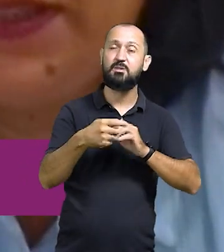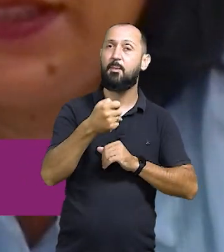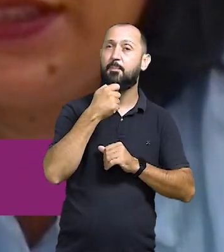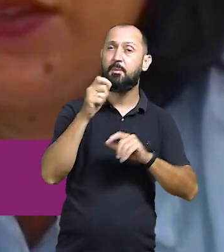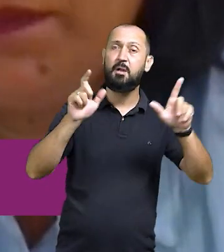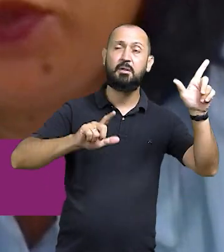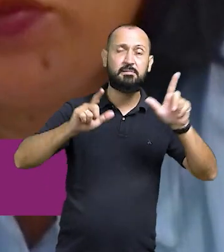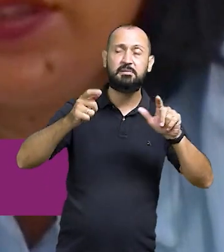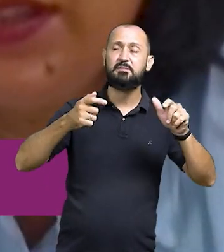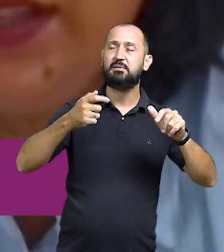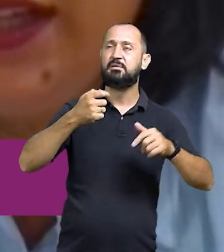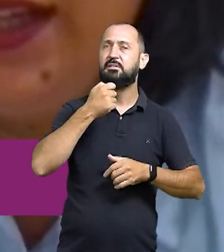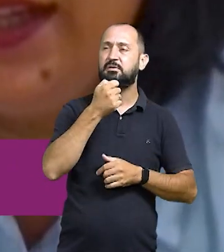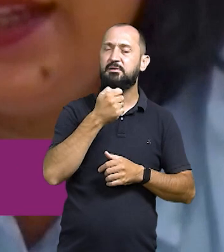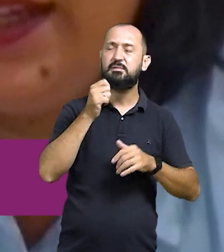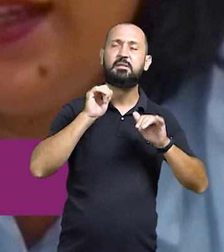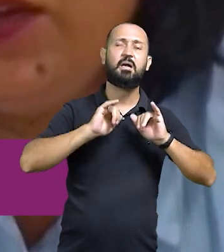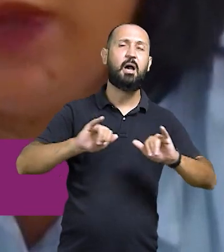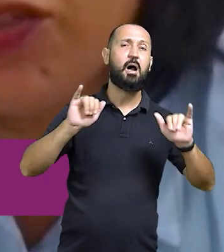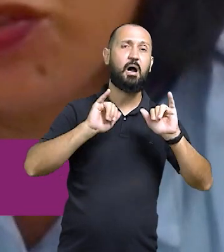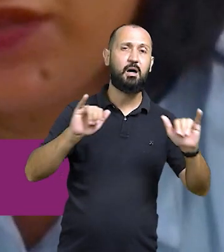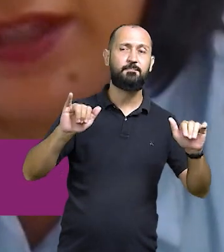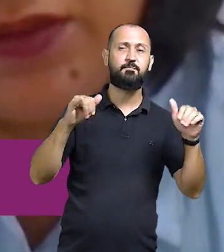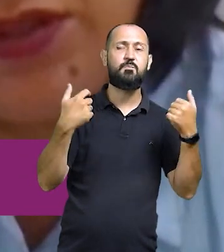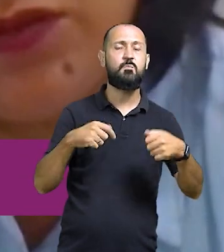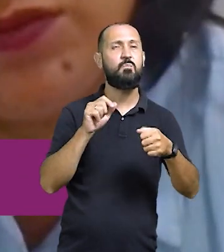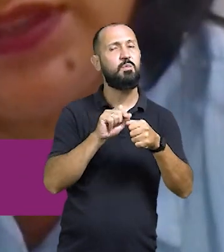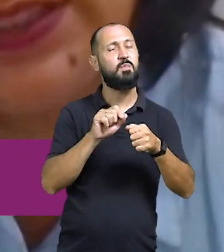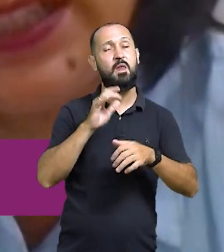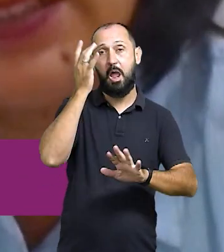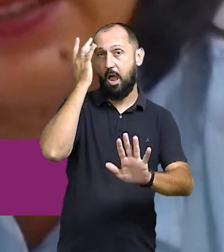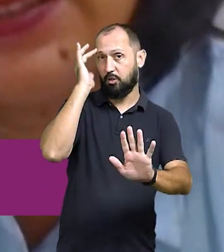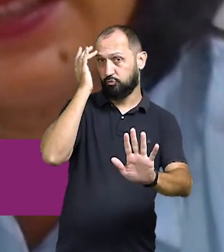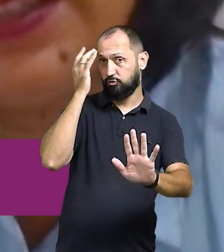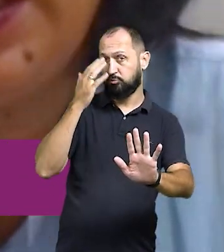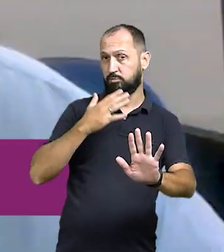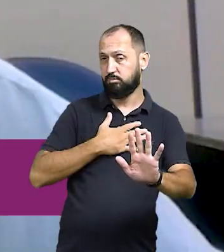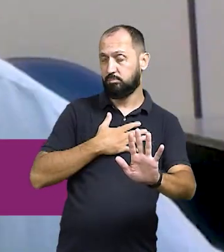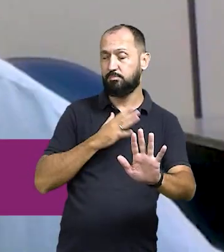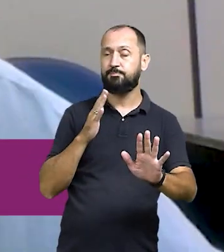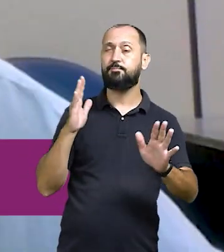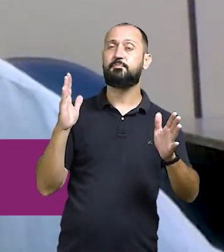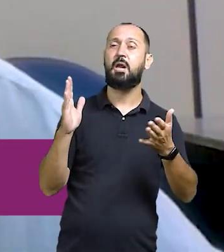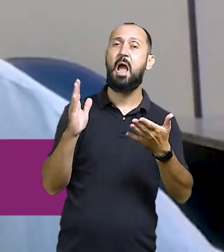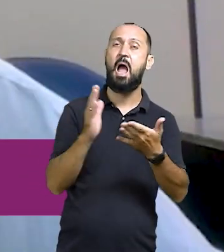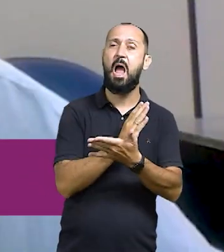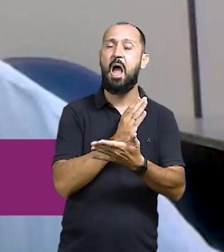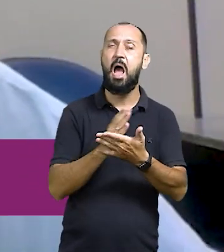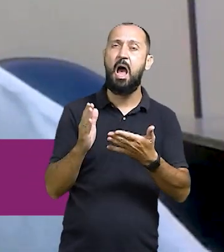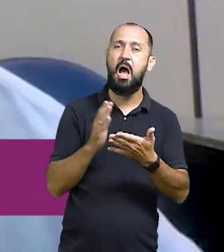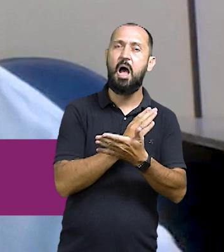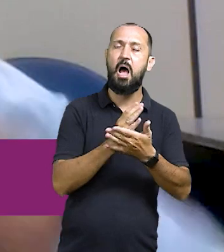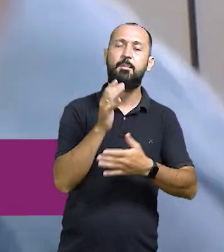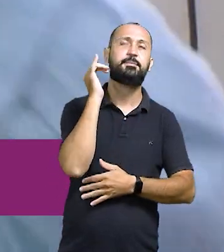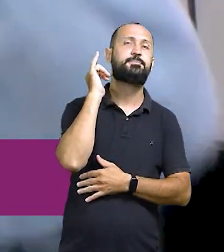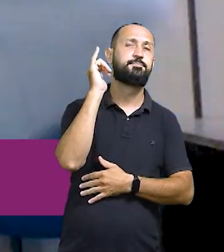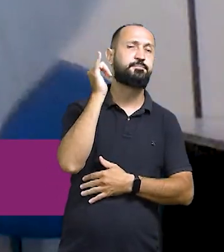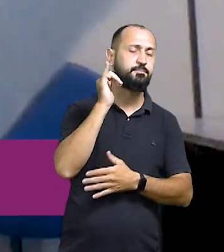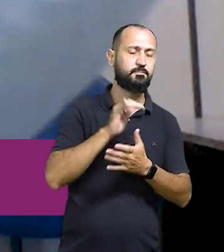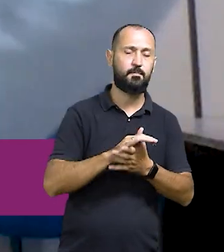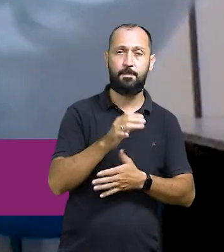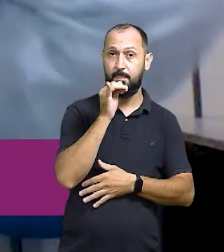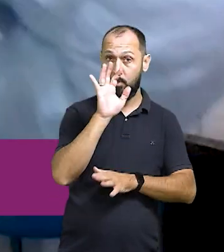dela. Canais da polícia, da Casa da Mulher Brasileira, né? E nem faz tanto tempo assim. E a gente observa que a evolução